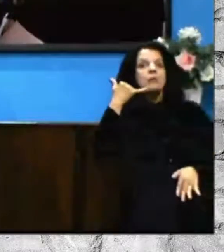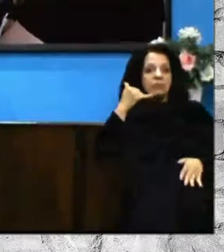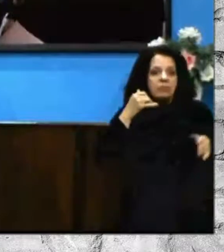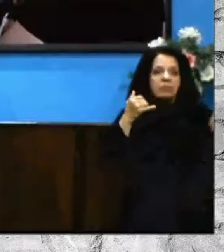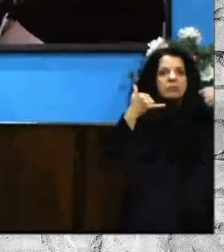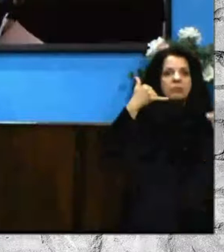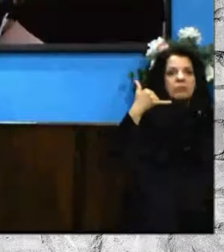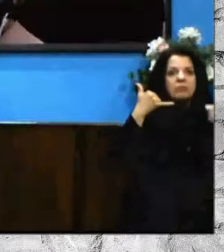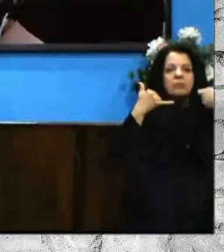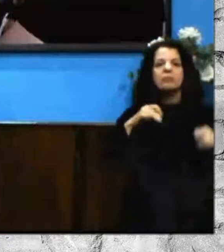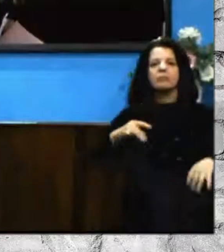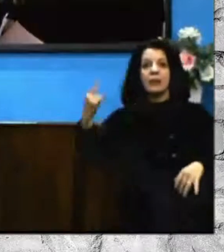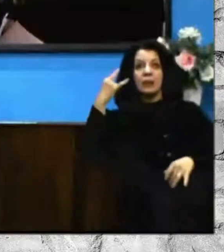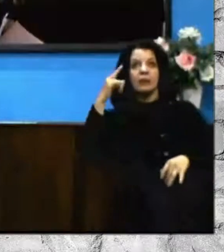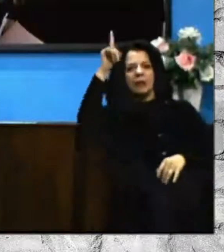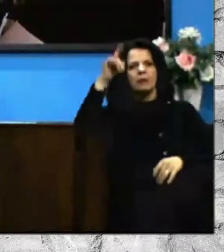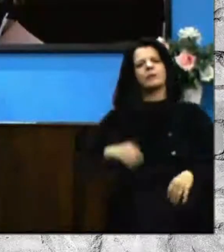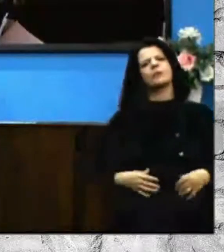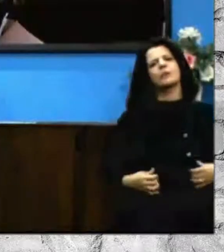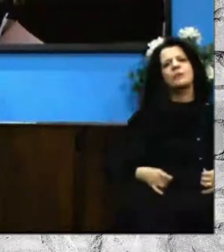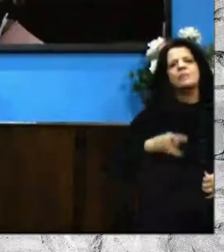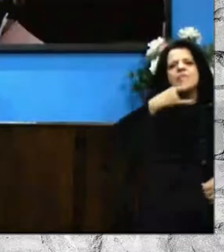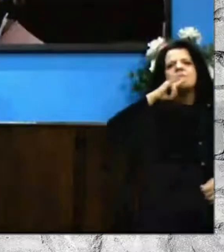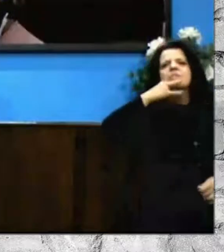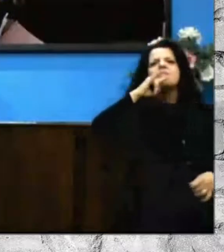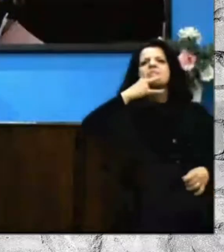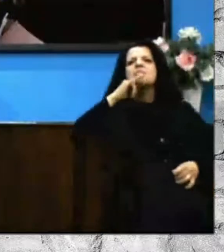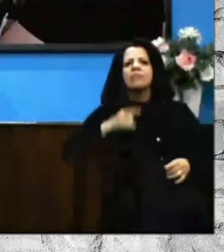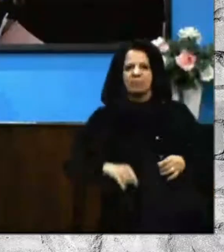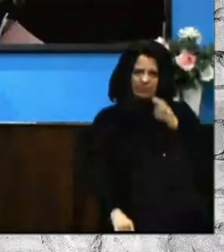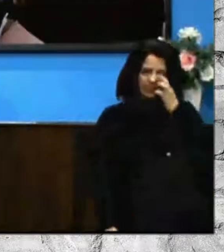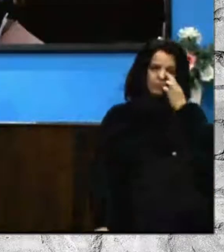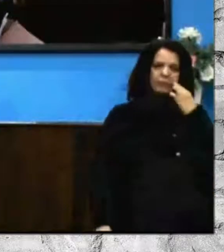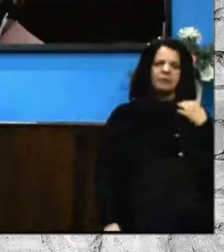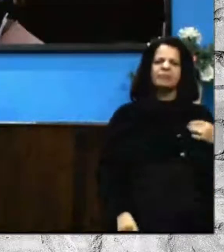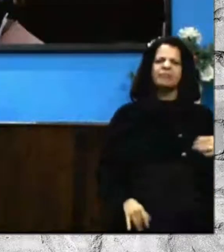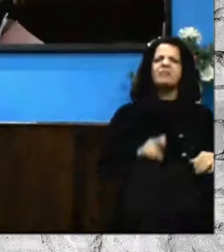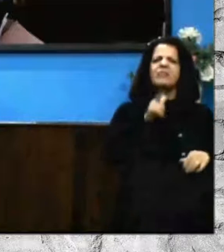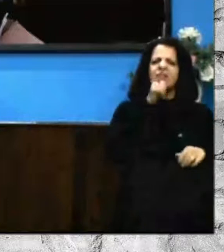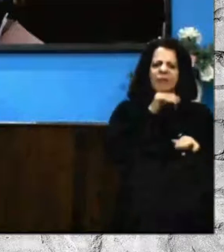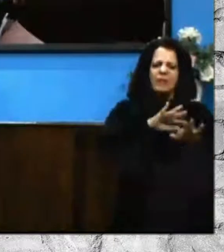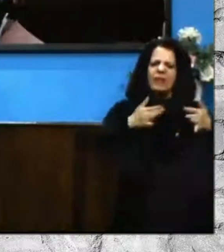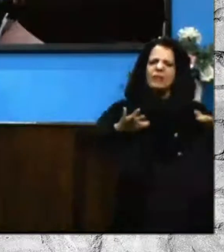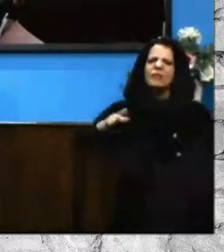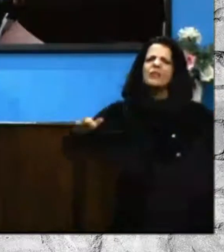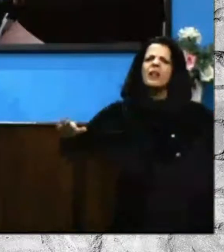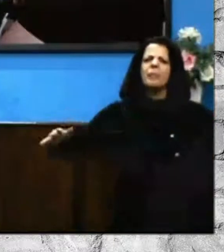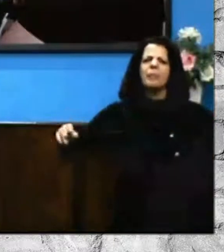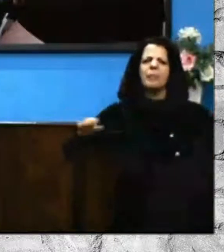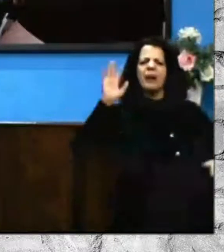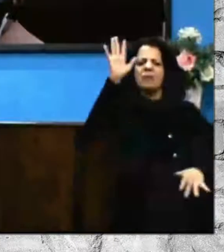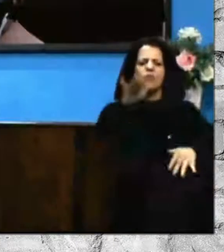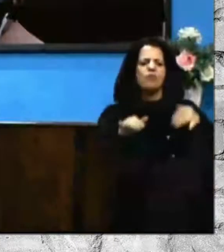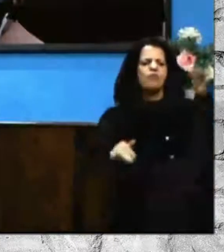bebendo, estão tentando a Deus. Gente na praia, avançando até o fundo, quando a placa diz não vá